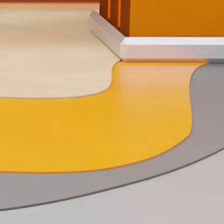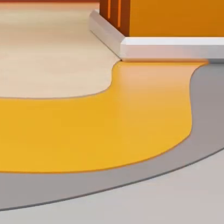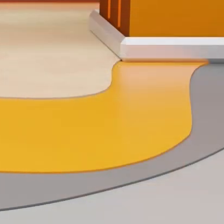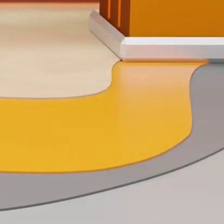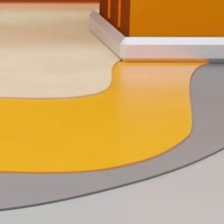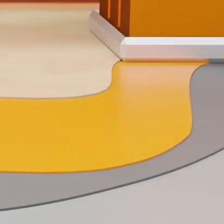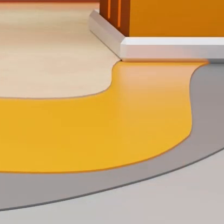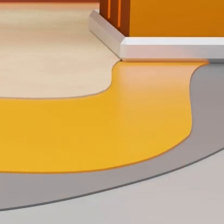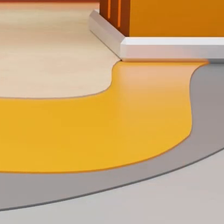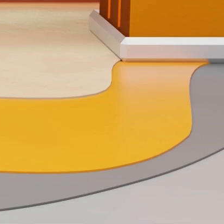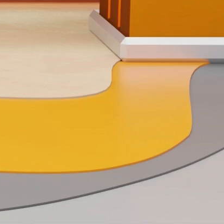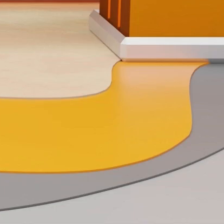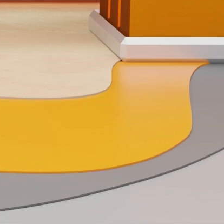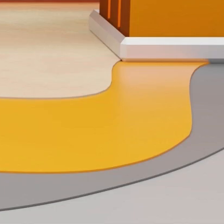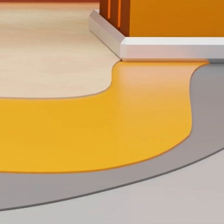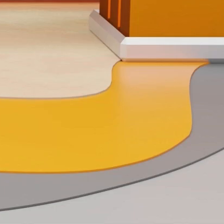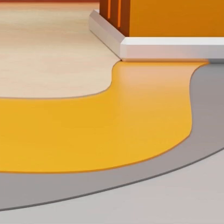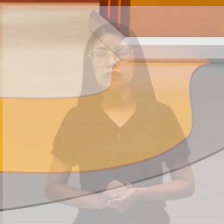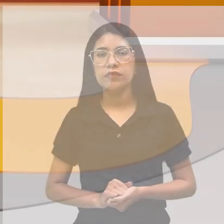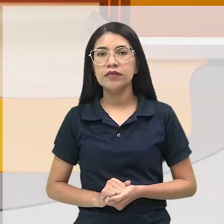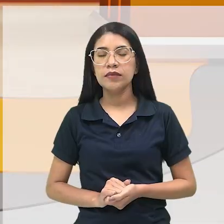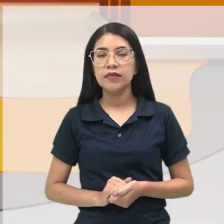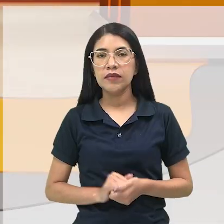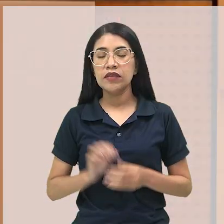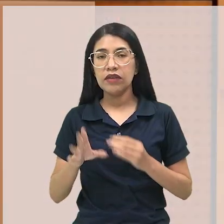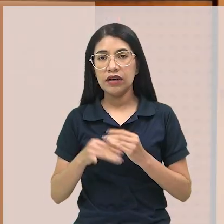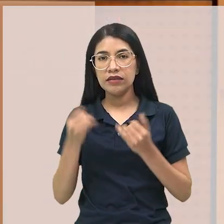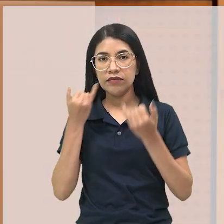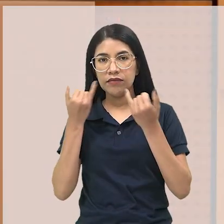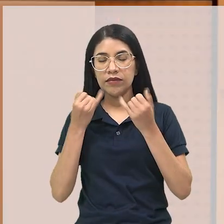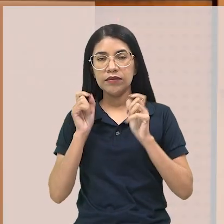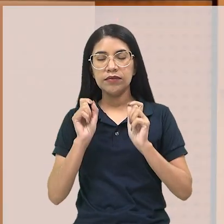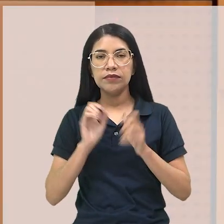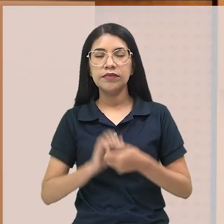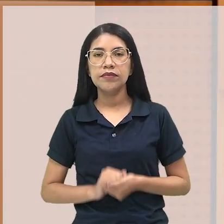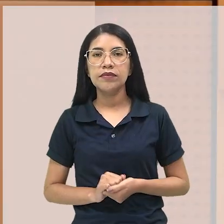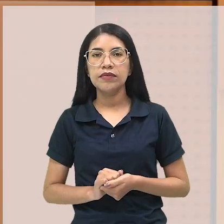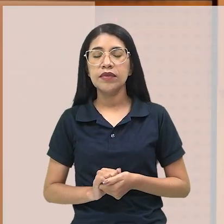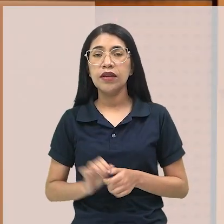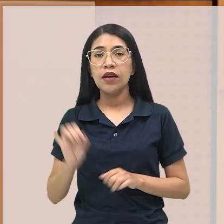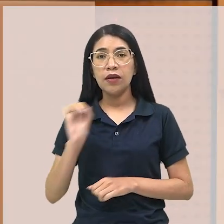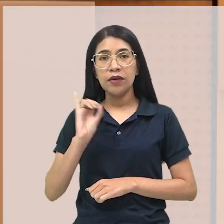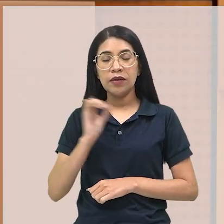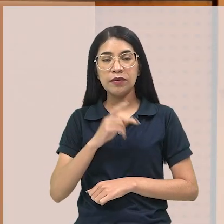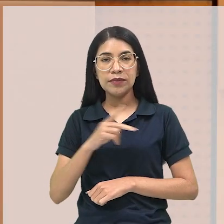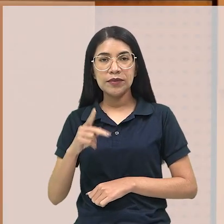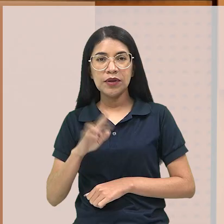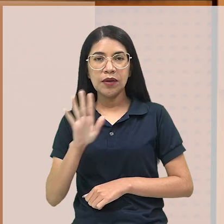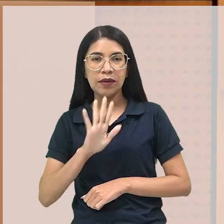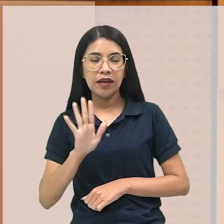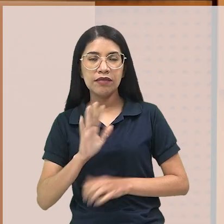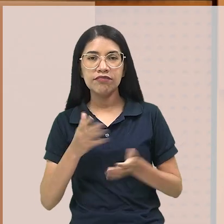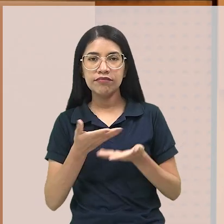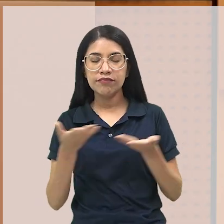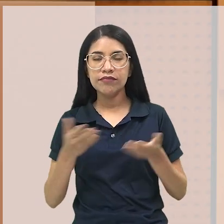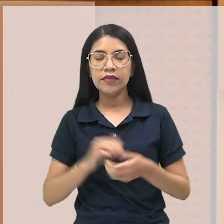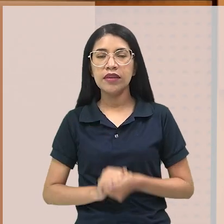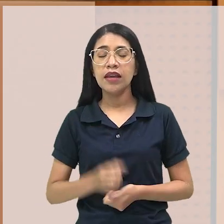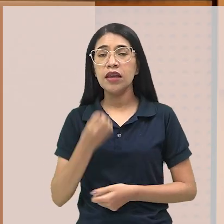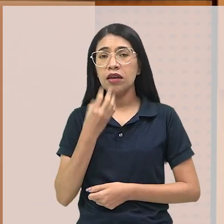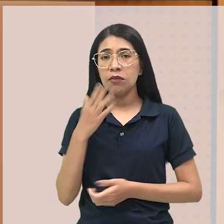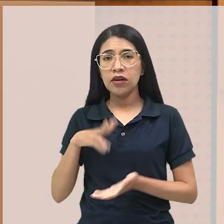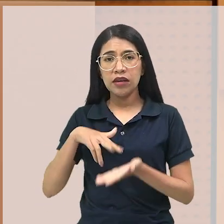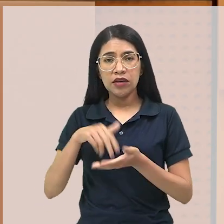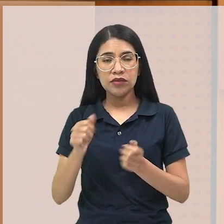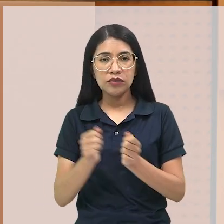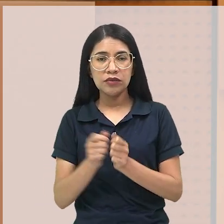que você fez? Vamos dar uma olhada no que o Kurumi tem para falar? Vamos lá. Oi, professor. Oi, pessoal. É muito bom estar com